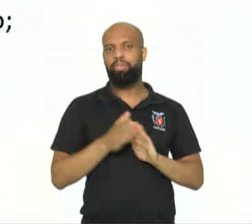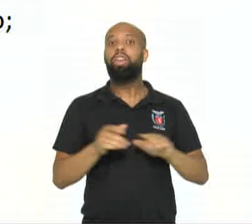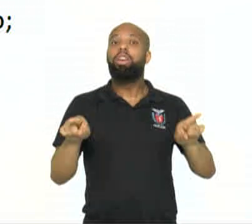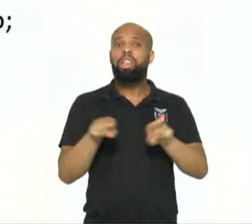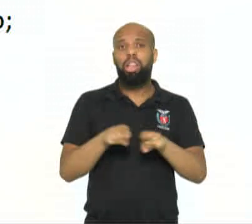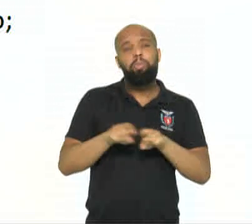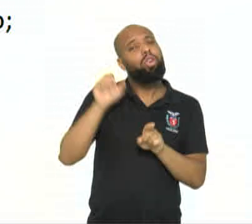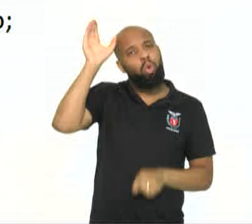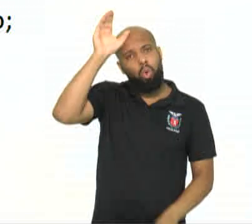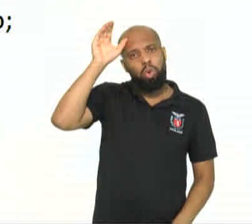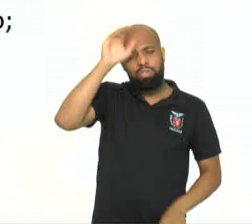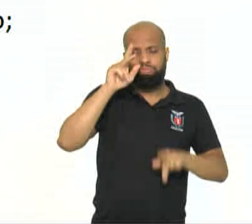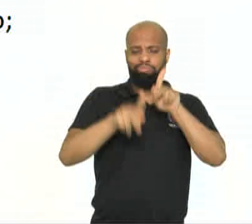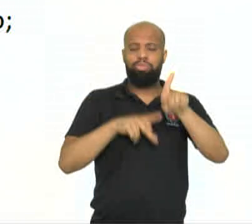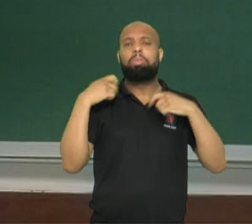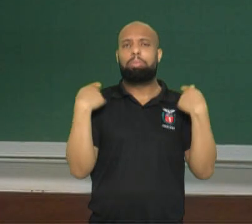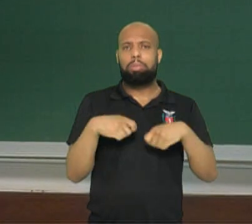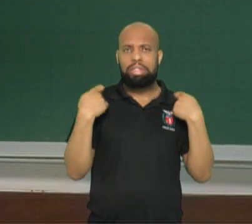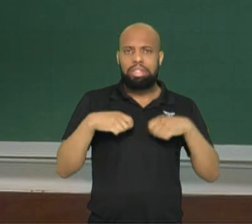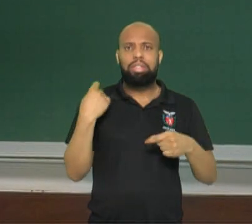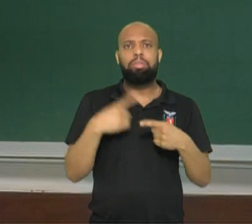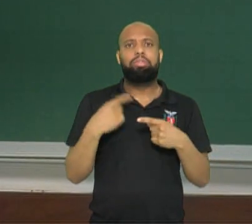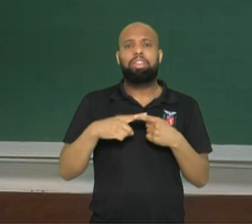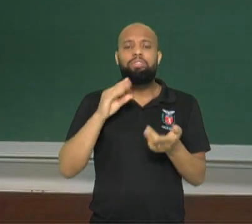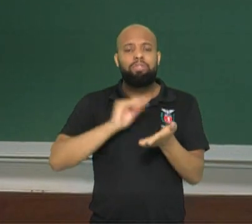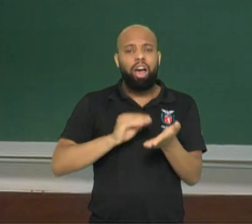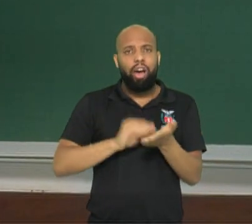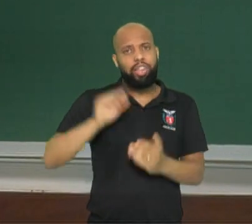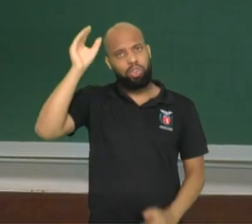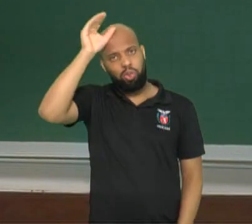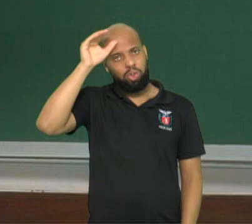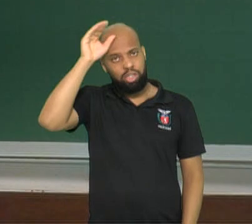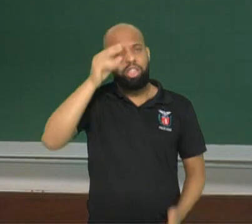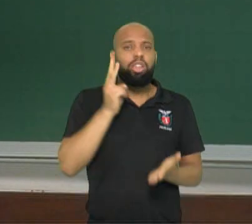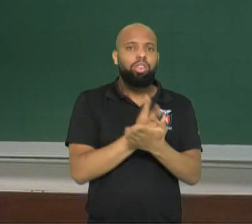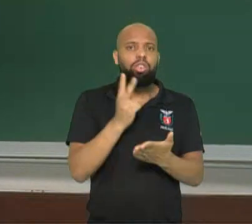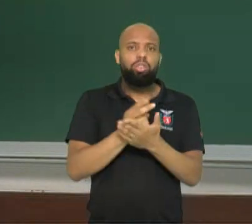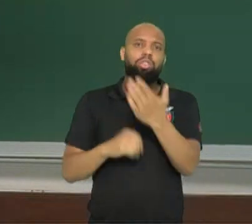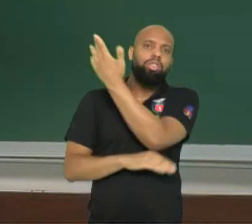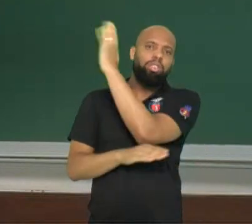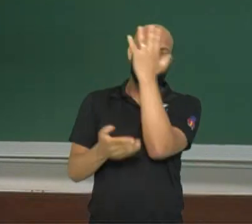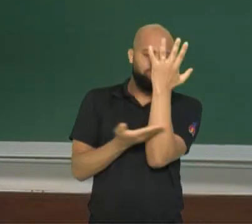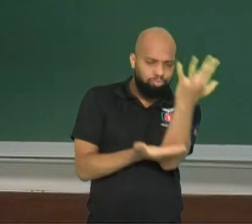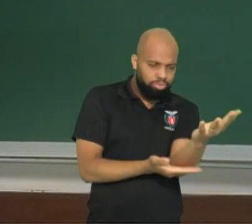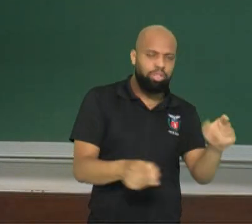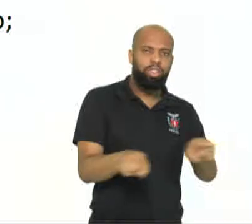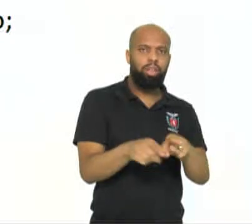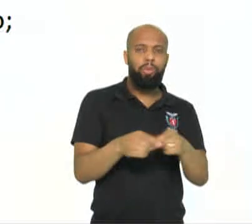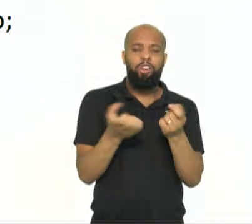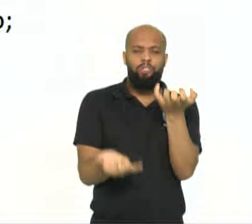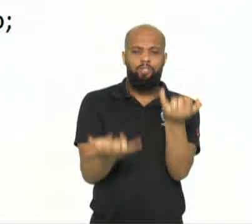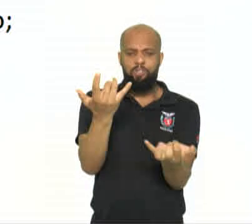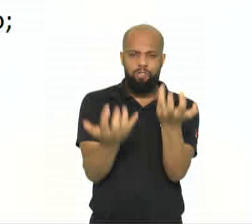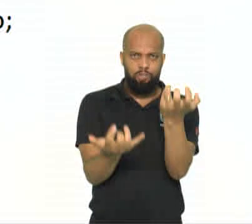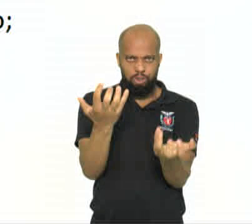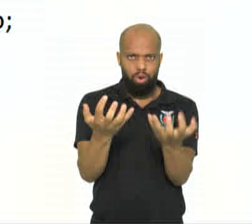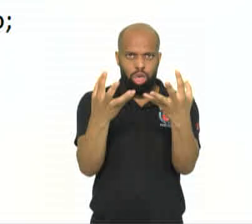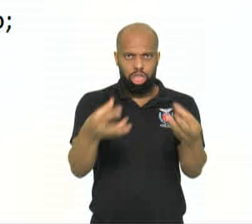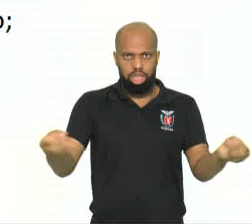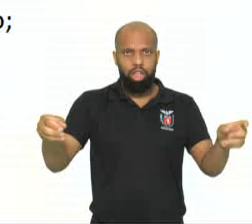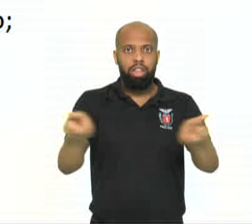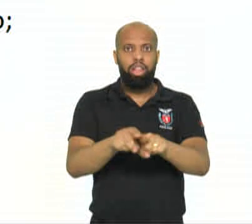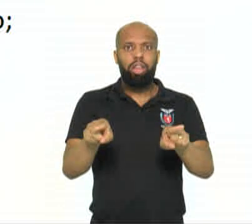da população, isso é muito importante, porque se não tem consciência, as pessoas continuam desmatando, continuam botando fogo e queimando áreas, né?